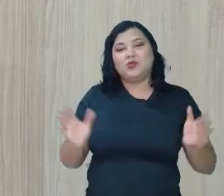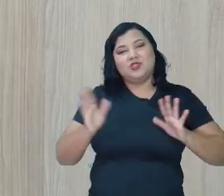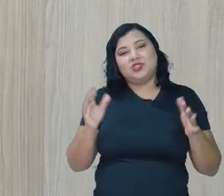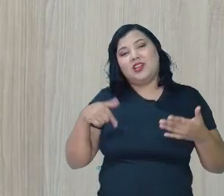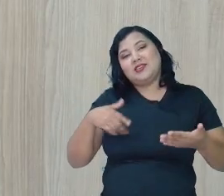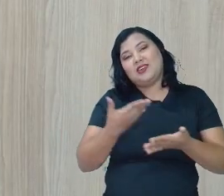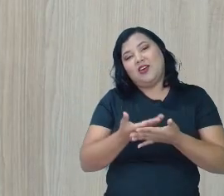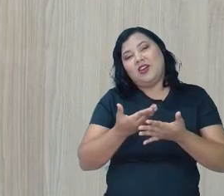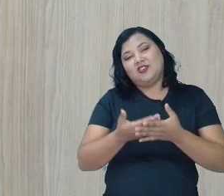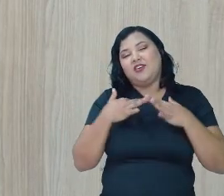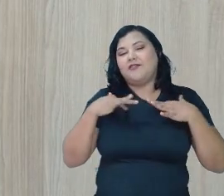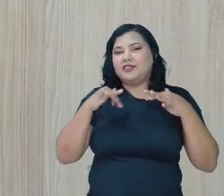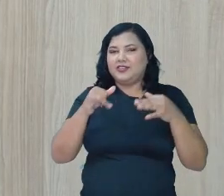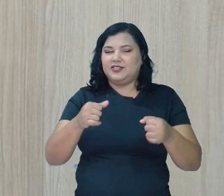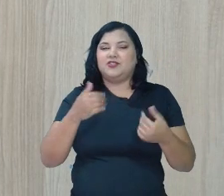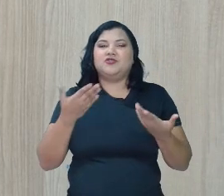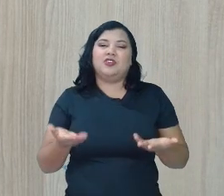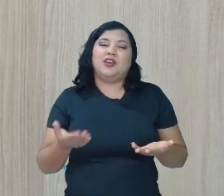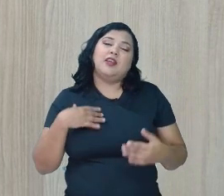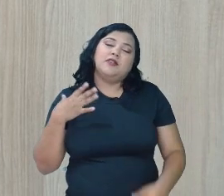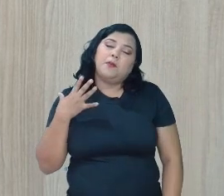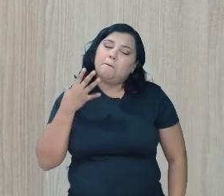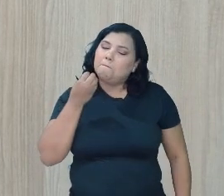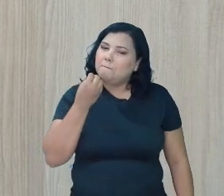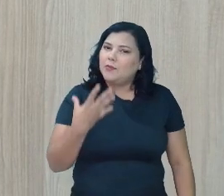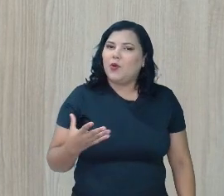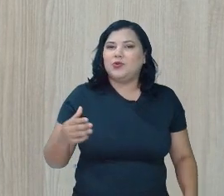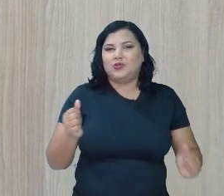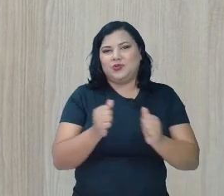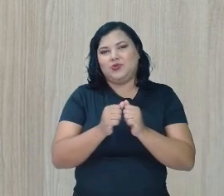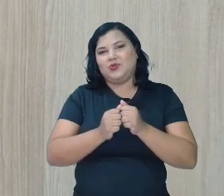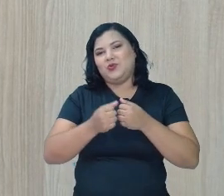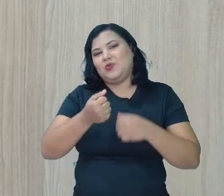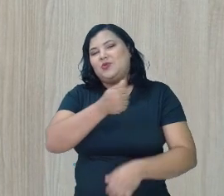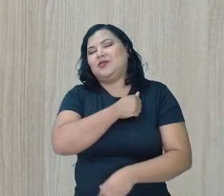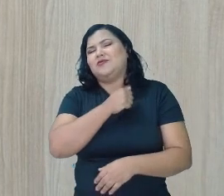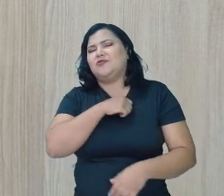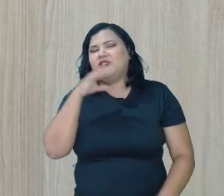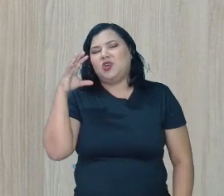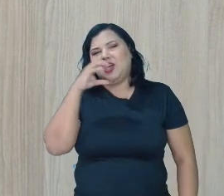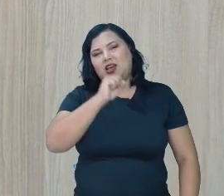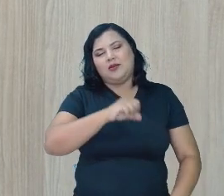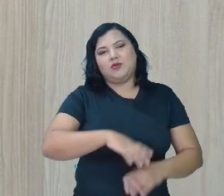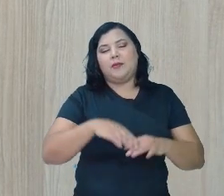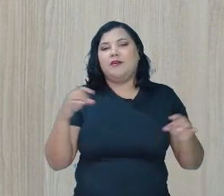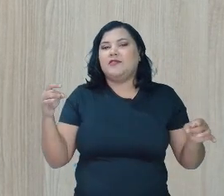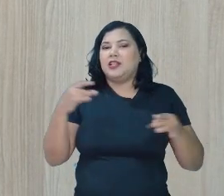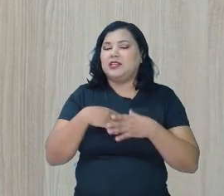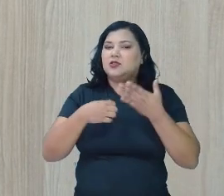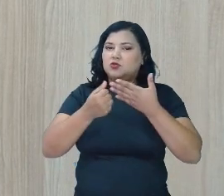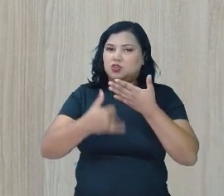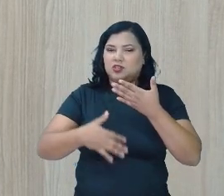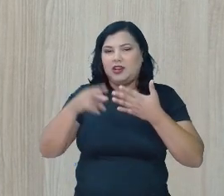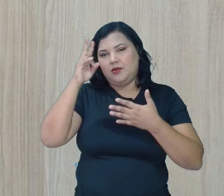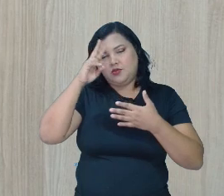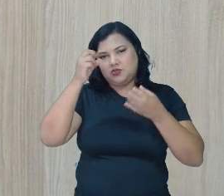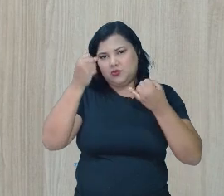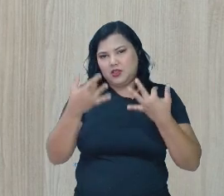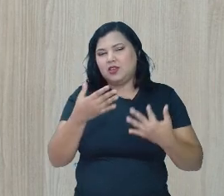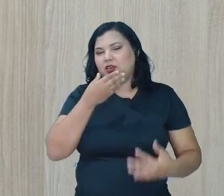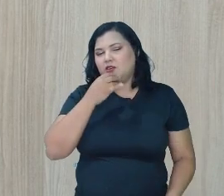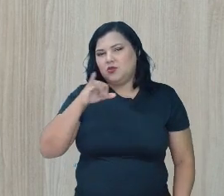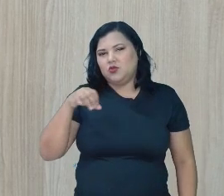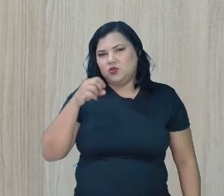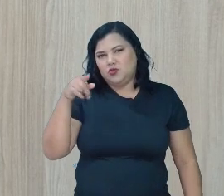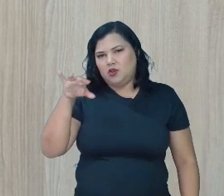nossa aula vai chegando ao fim. Eu estava tão empolgada aqui, né, professora? Passou Sim. tão rápido. Ó, para encerrar nosso chat, lembra que eu falei que o João disse que